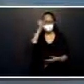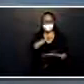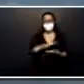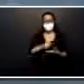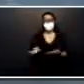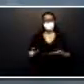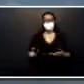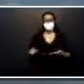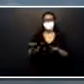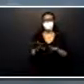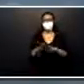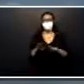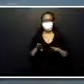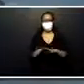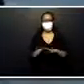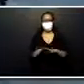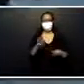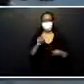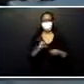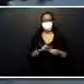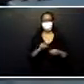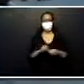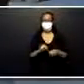também, quando ele faz